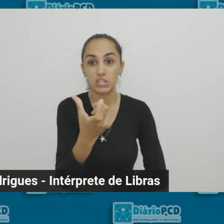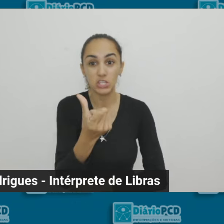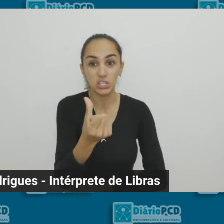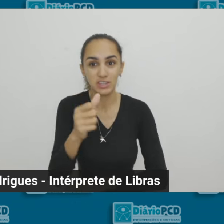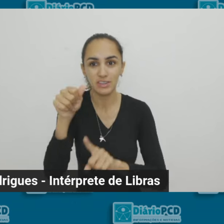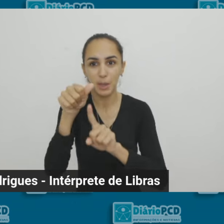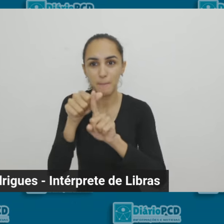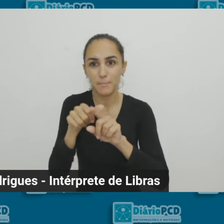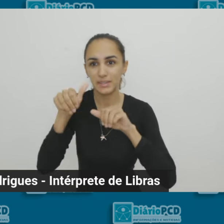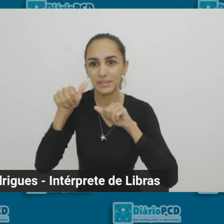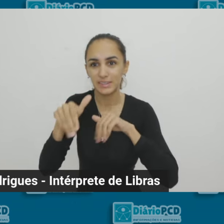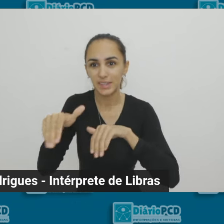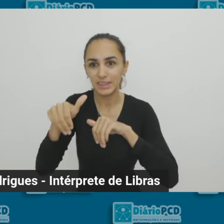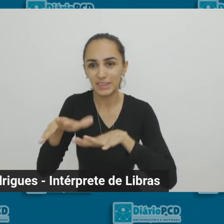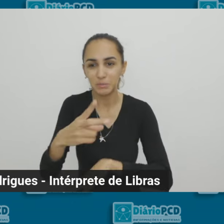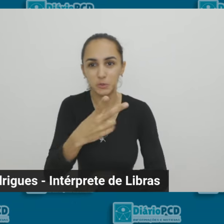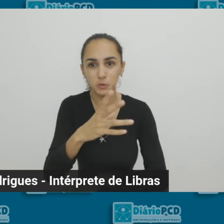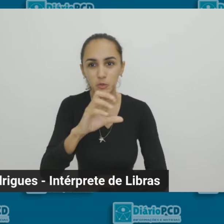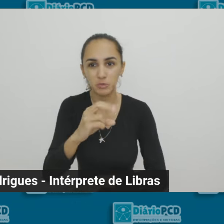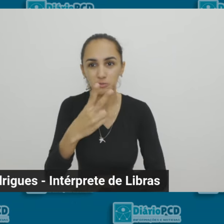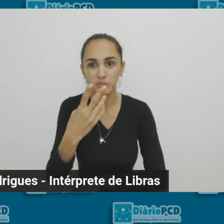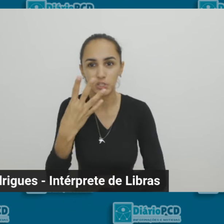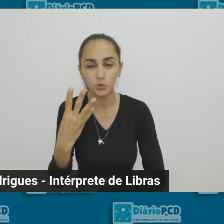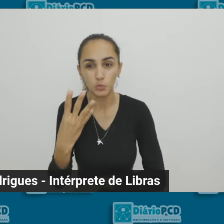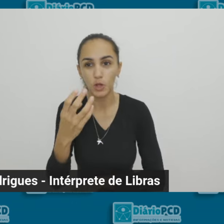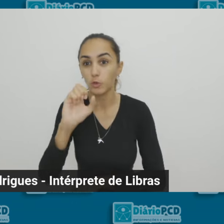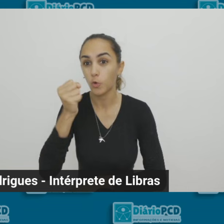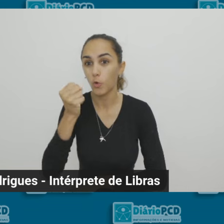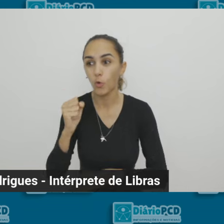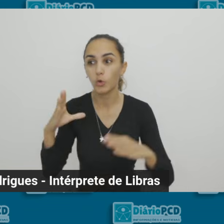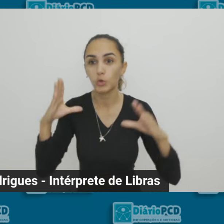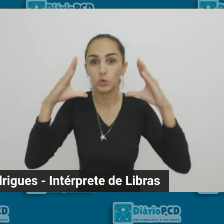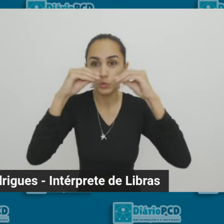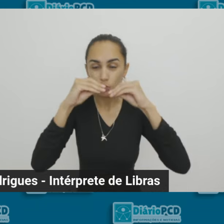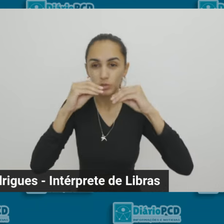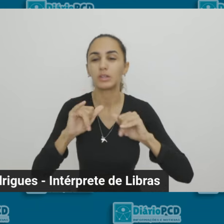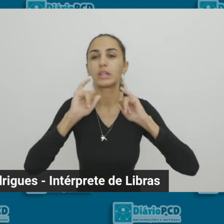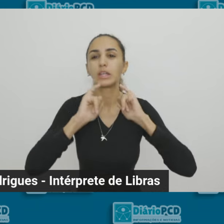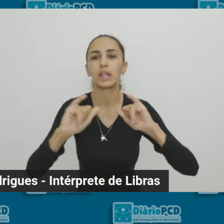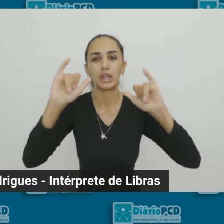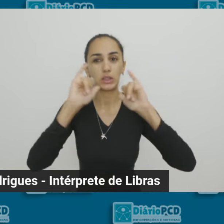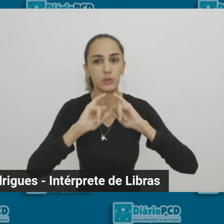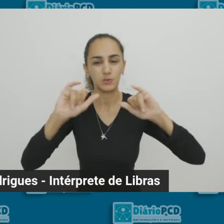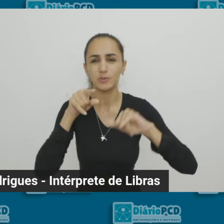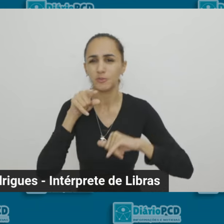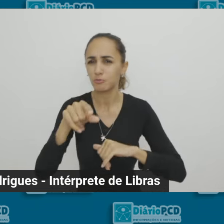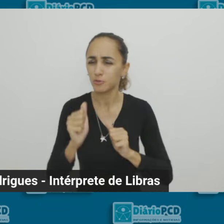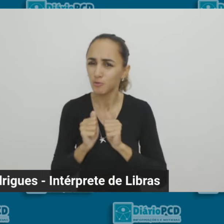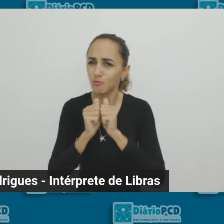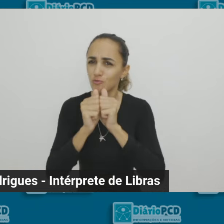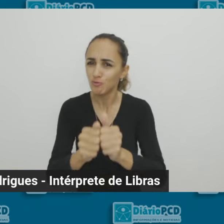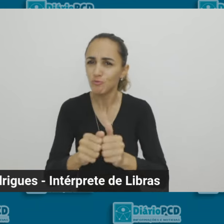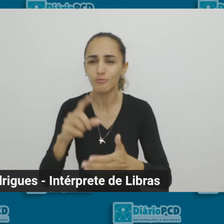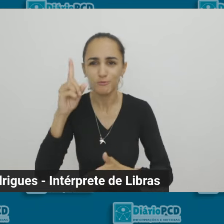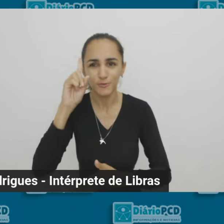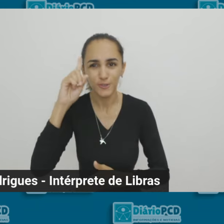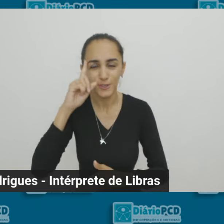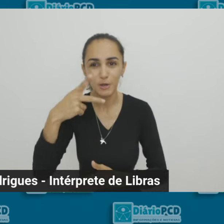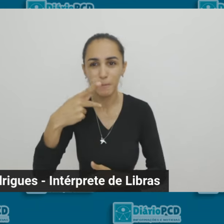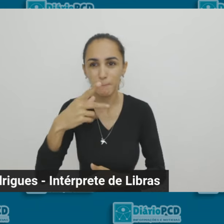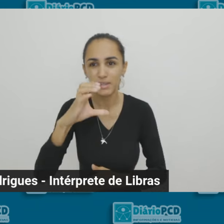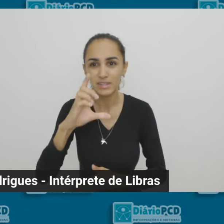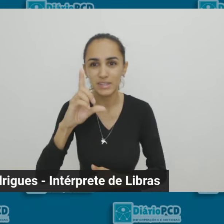de setembro de 2024, 8 horas da noite, e sempre a notícia e a informação para você que acompanha o Diário PCD em todas as